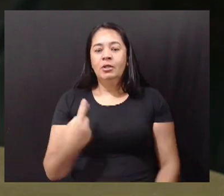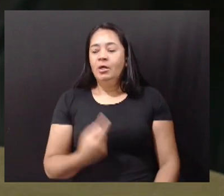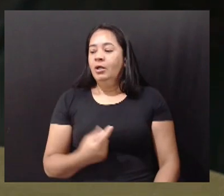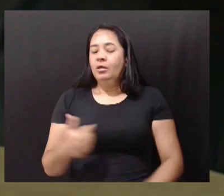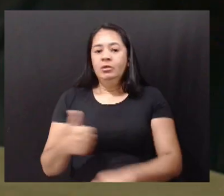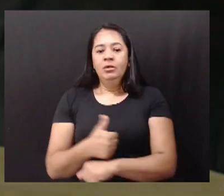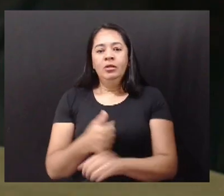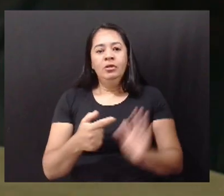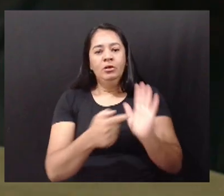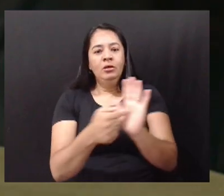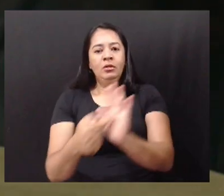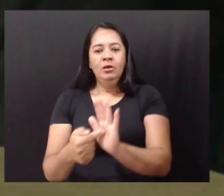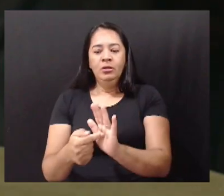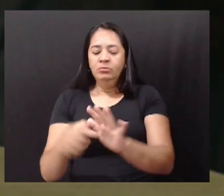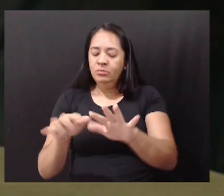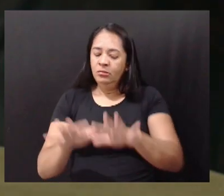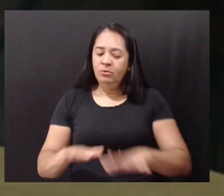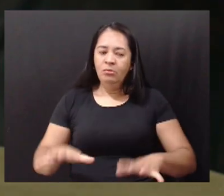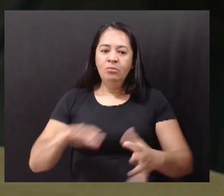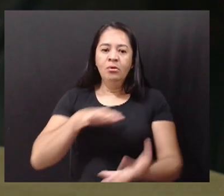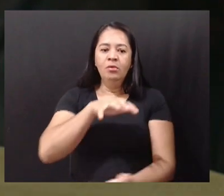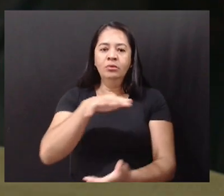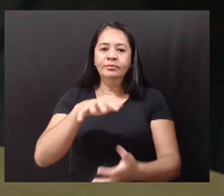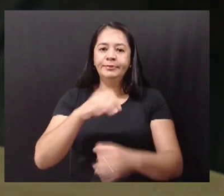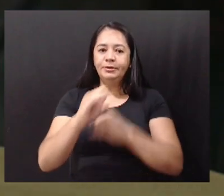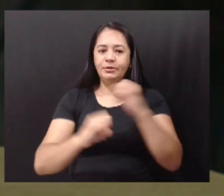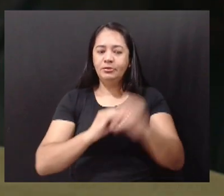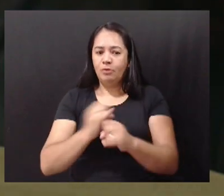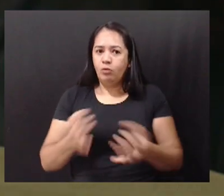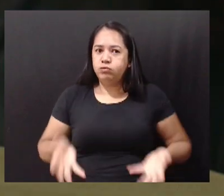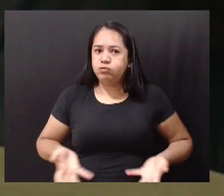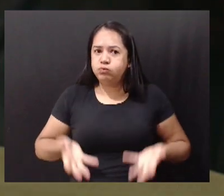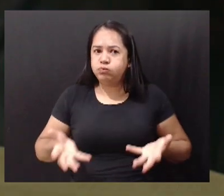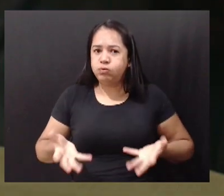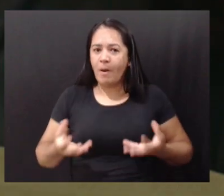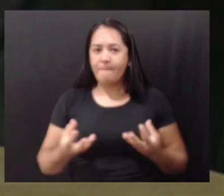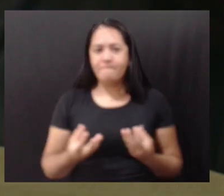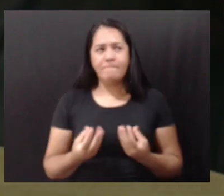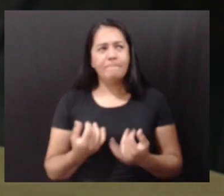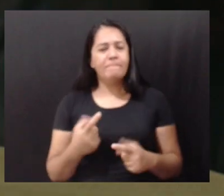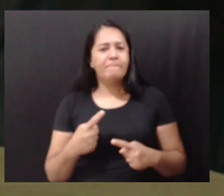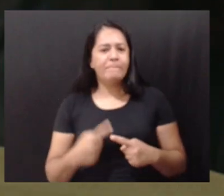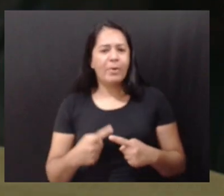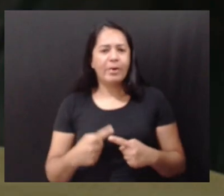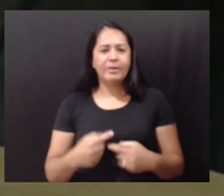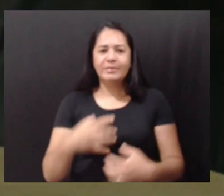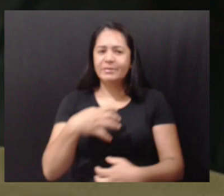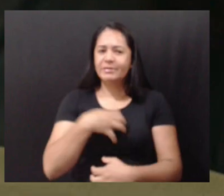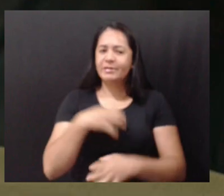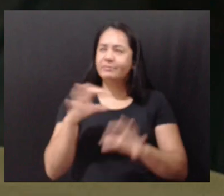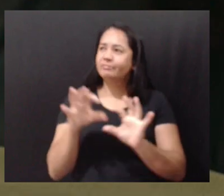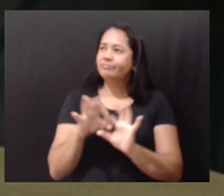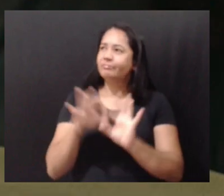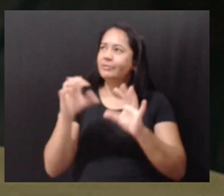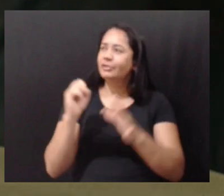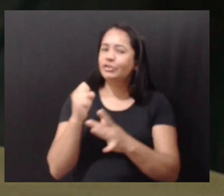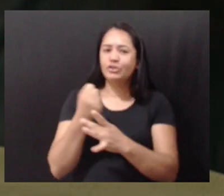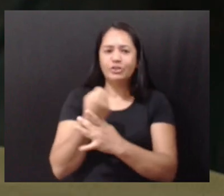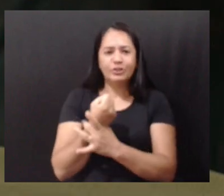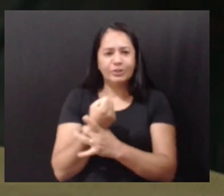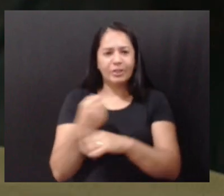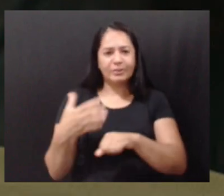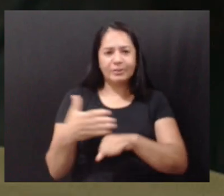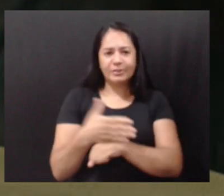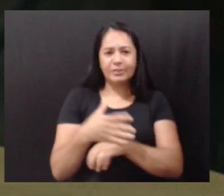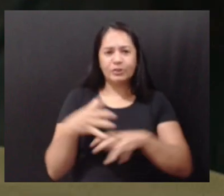mundo online, gente, é estimulante demais, né? Porque oferece a sensação de liberdade, de segurança, de acesso imediato a tudo.